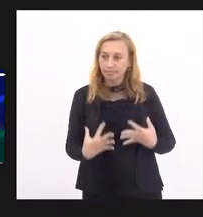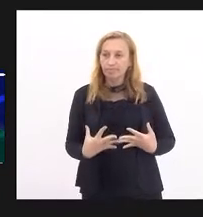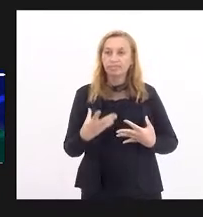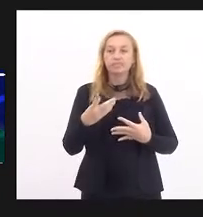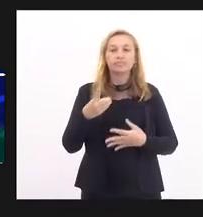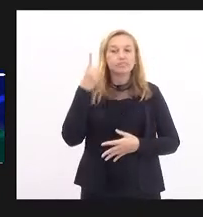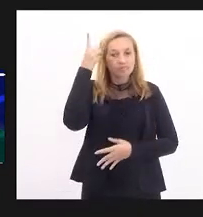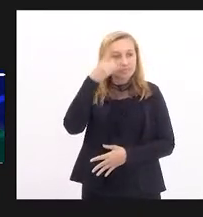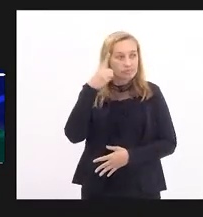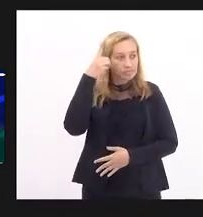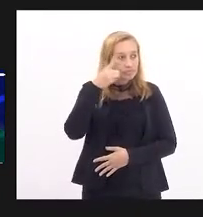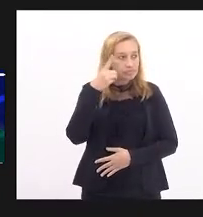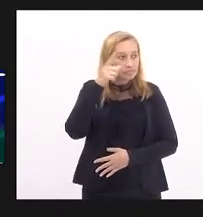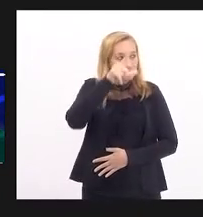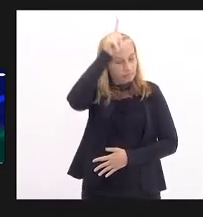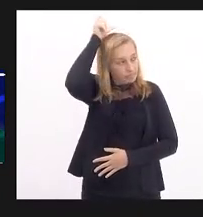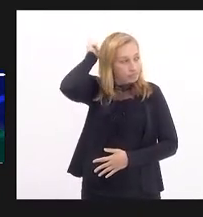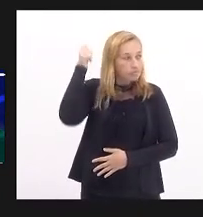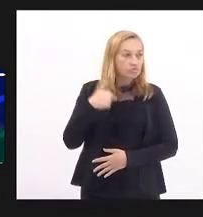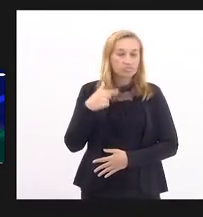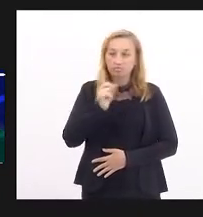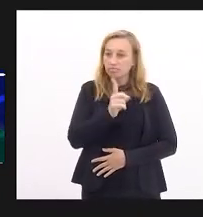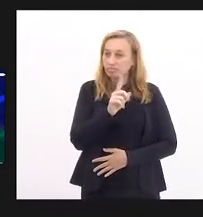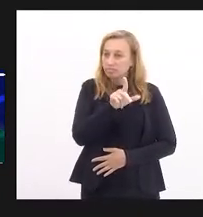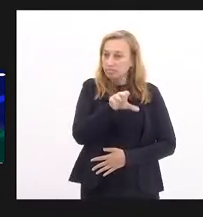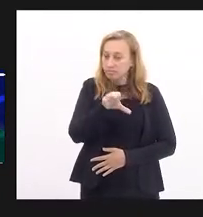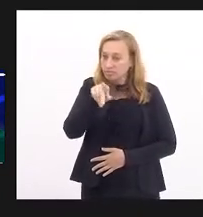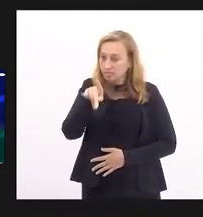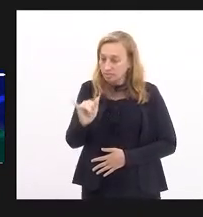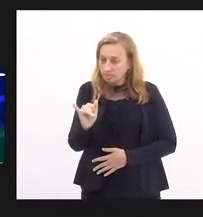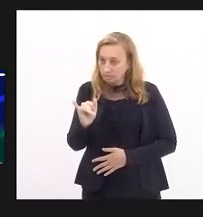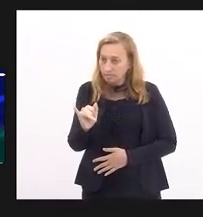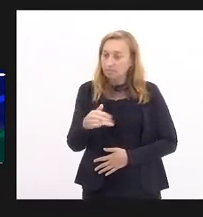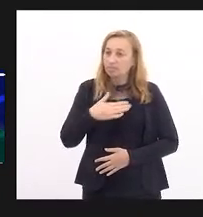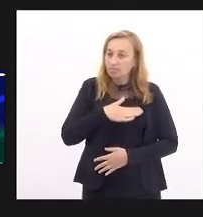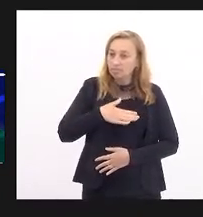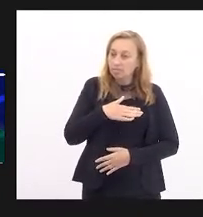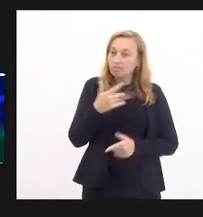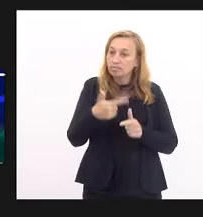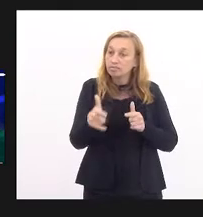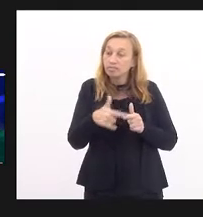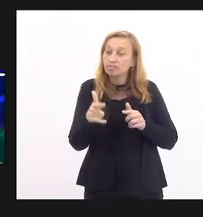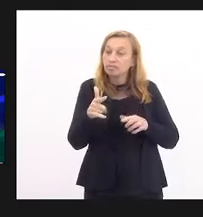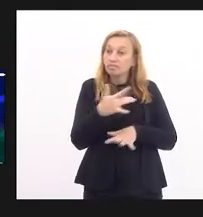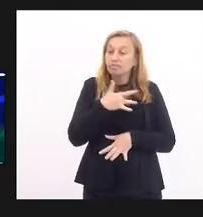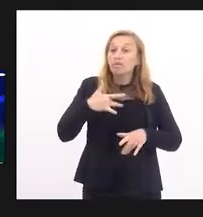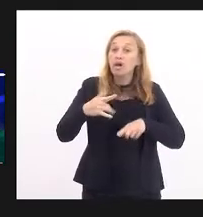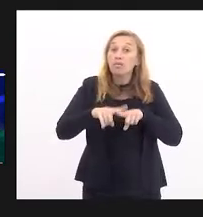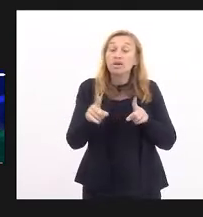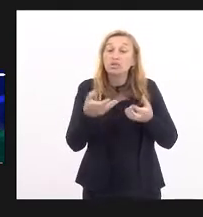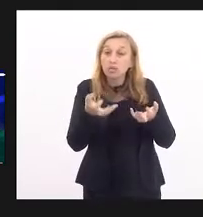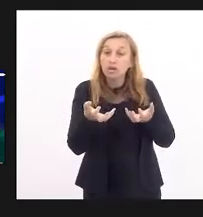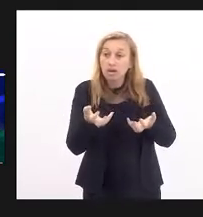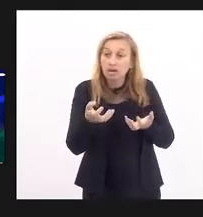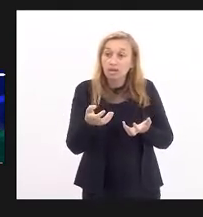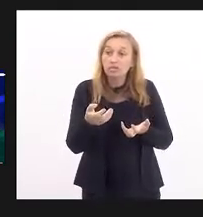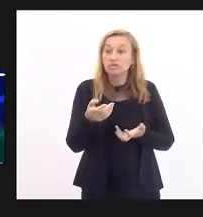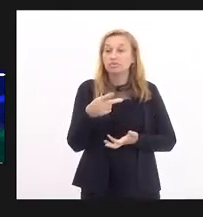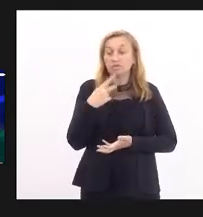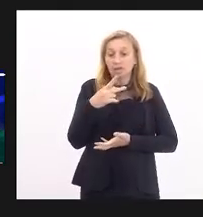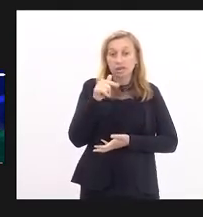por todos Paulo não participei da CPI como gostaria que o problemas de saúde Mas eu não quero deixar aqui